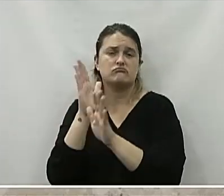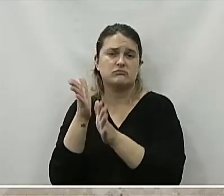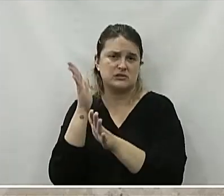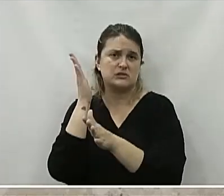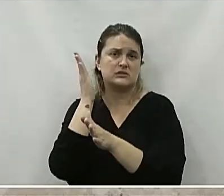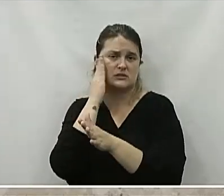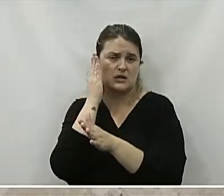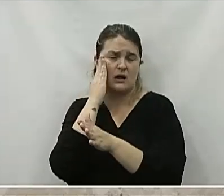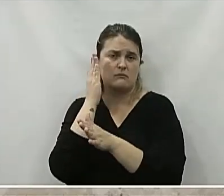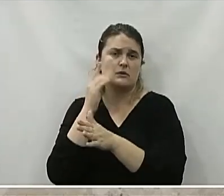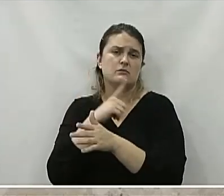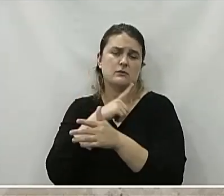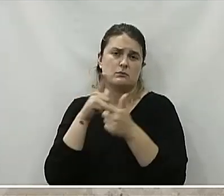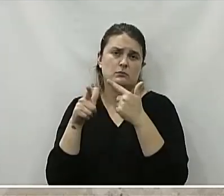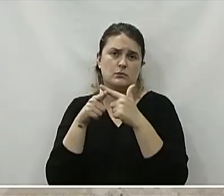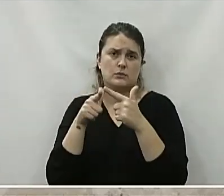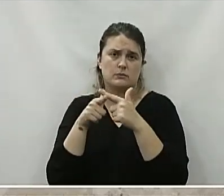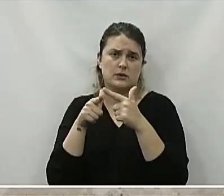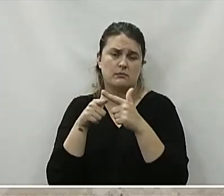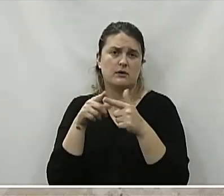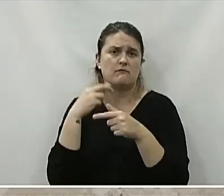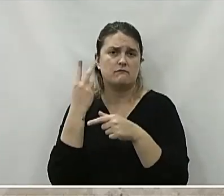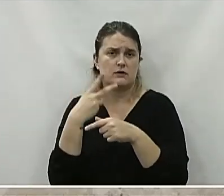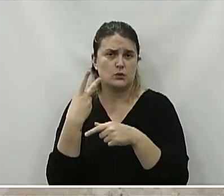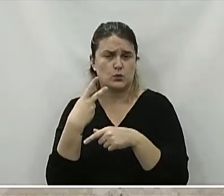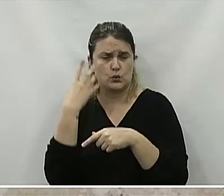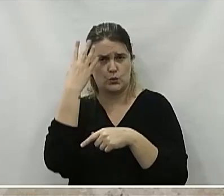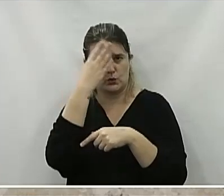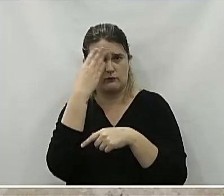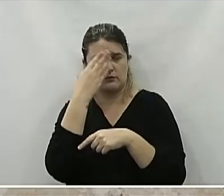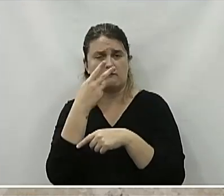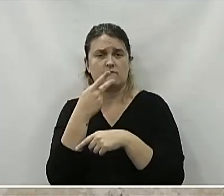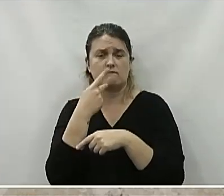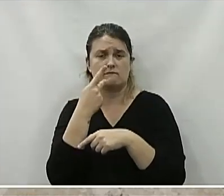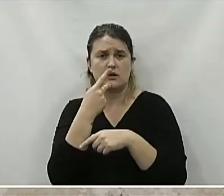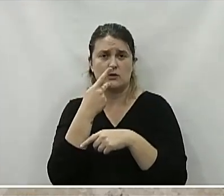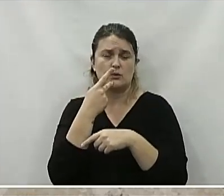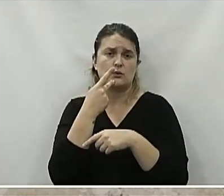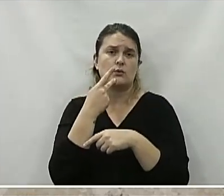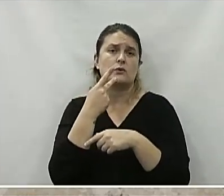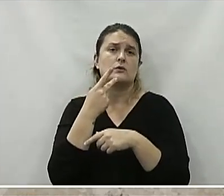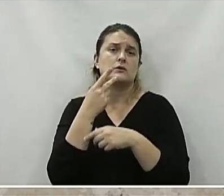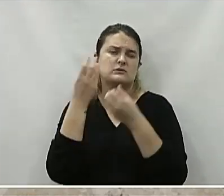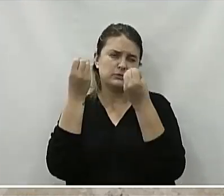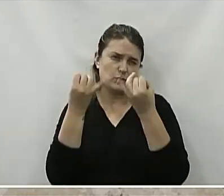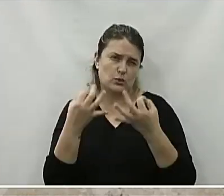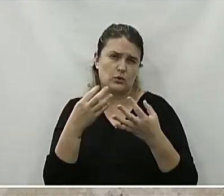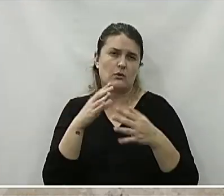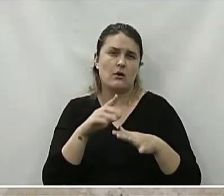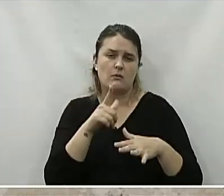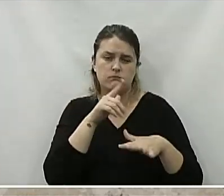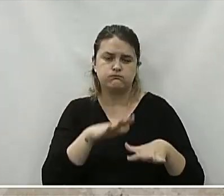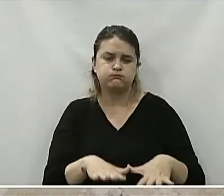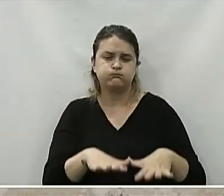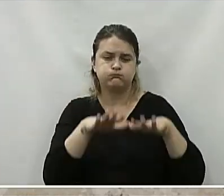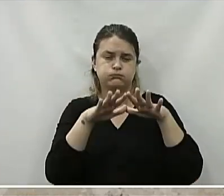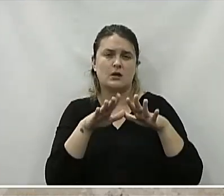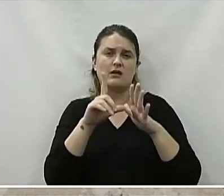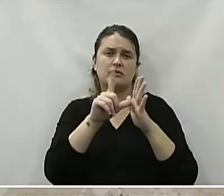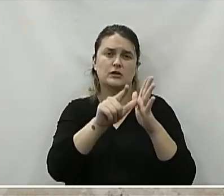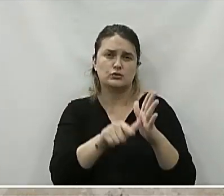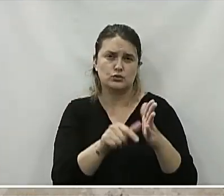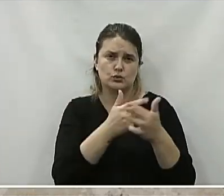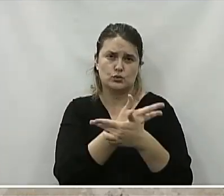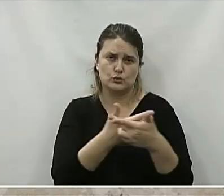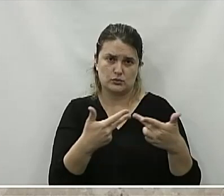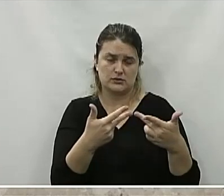da demanda, e como o vereador Cordovan Frederico de Mello comentou na tribuna, a enchente prorrogou alguns prazos ao qual